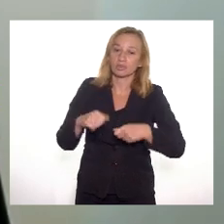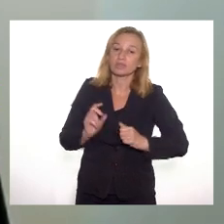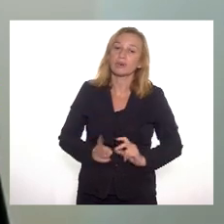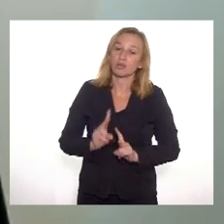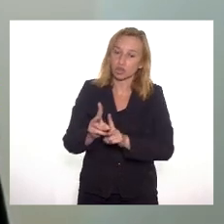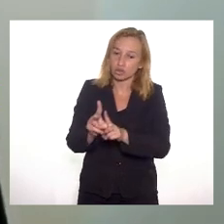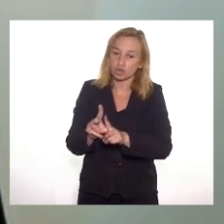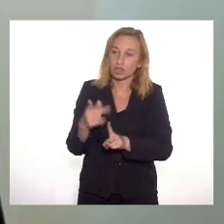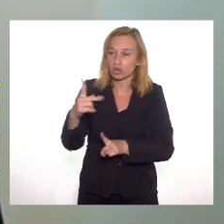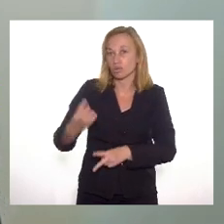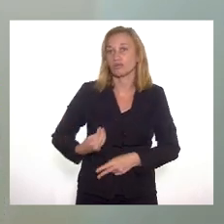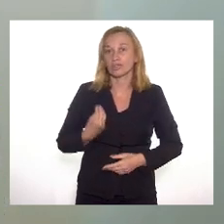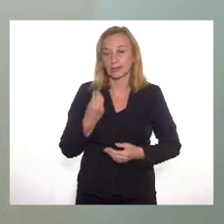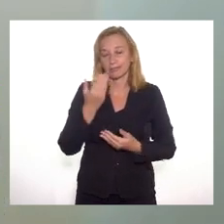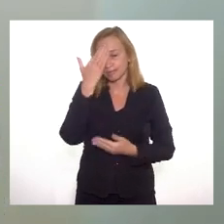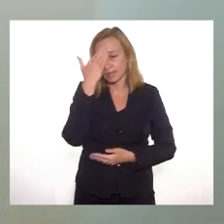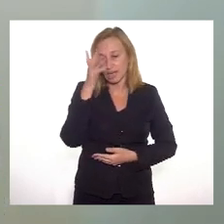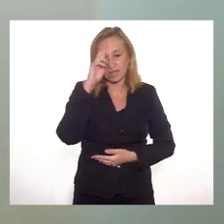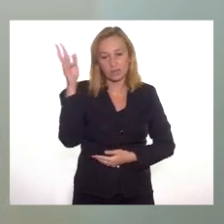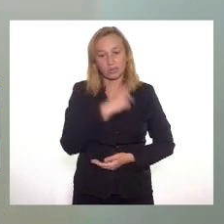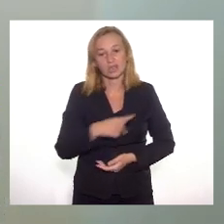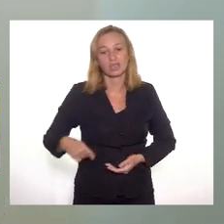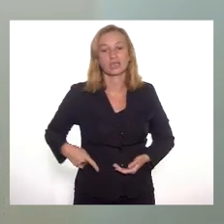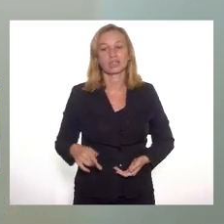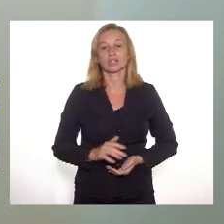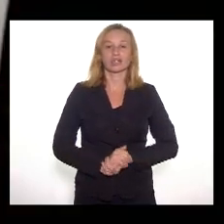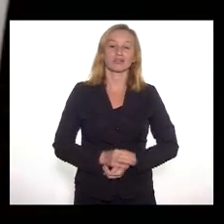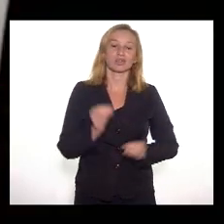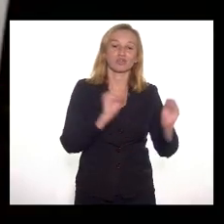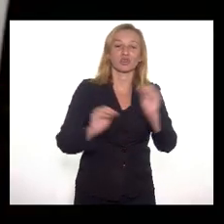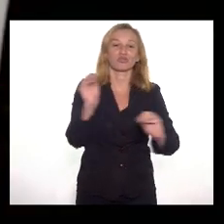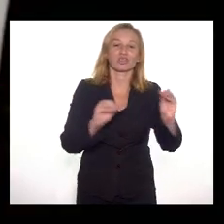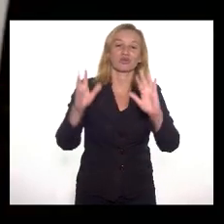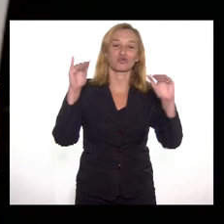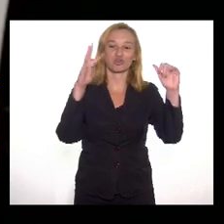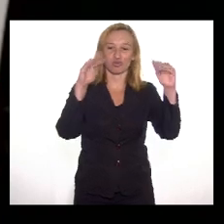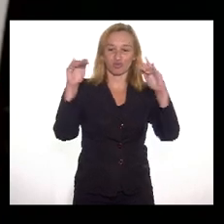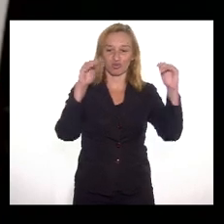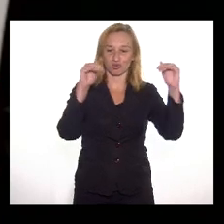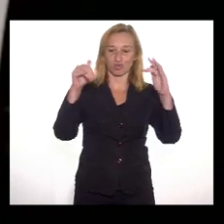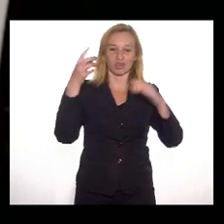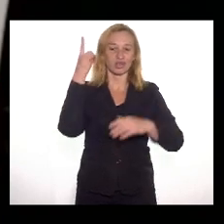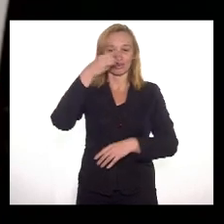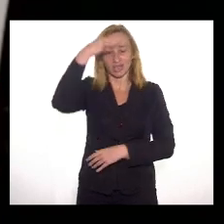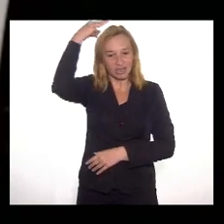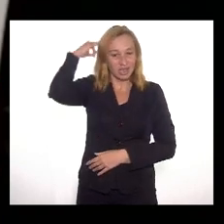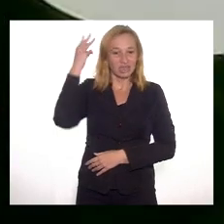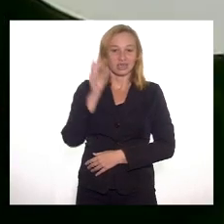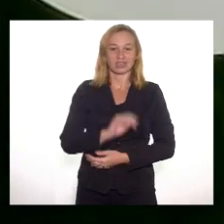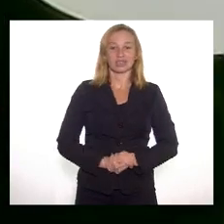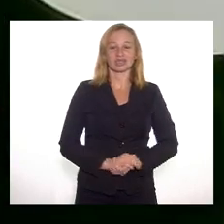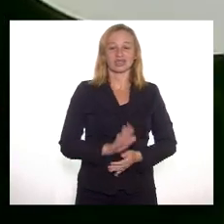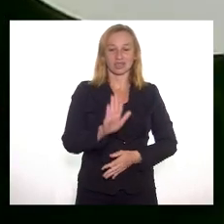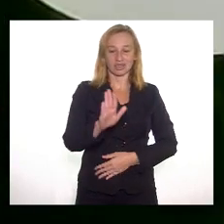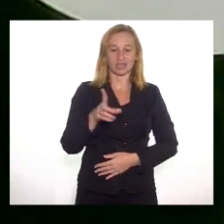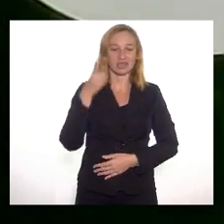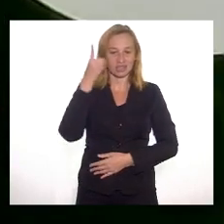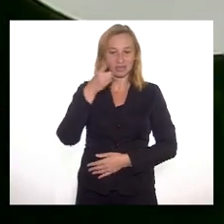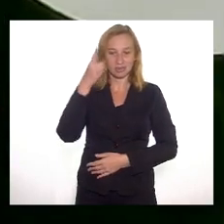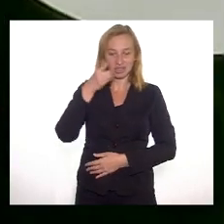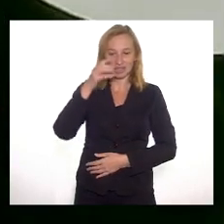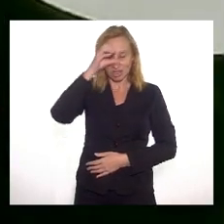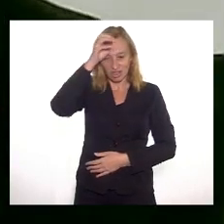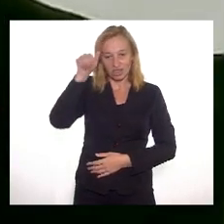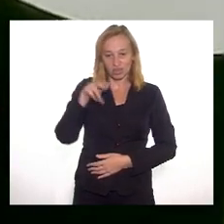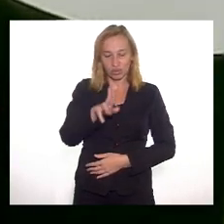continuar tocando suas vidas. Obrigada, presidente. Beijo, beijo. Márcio, só para ter um compromisso. A deputada de Arrua,